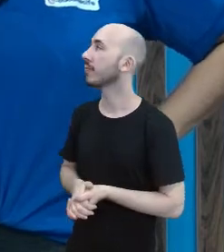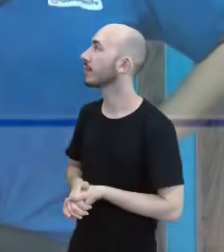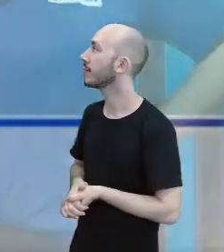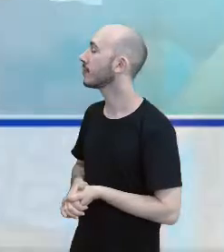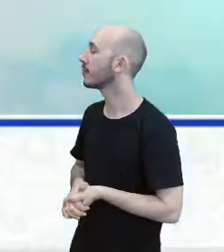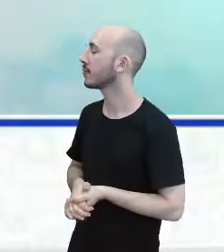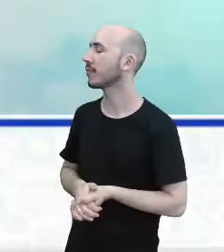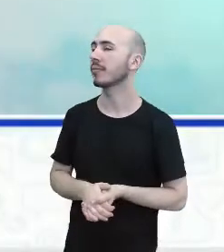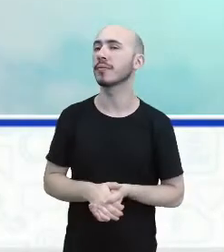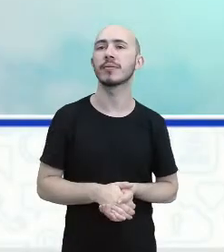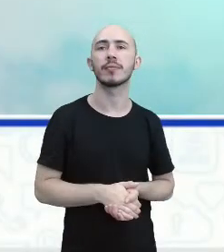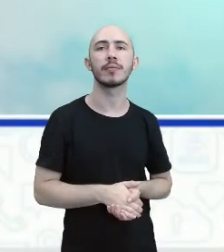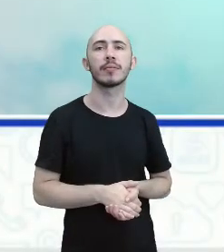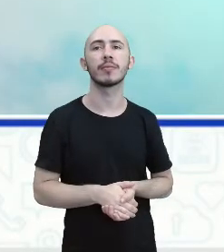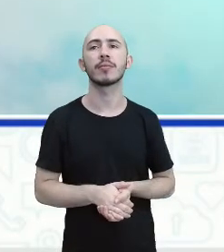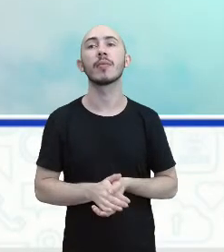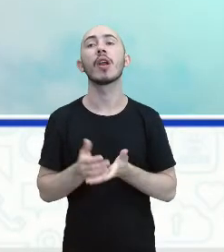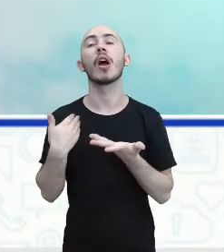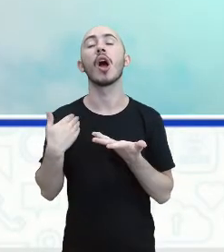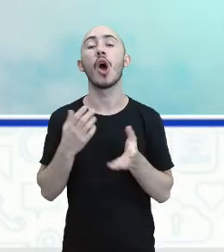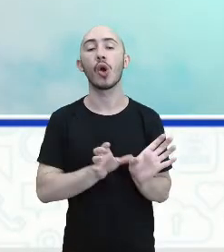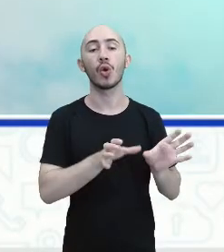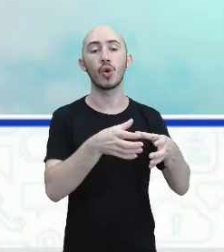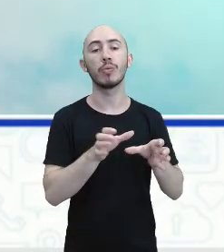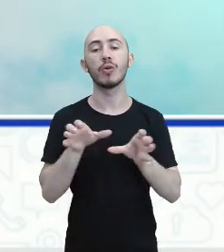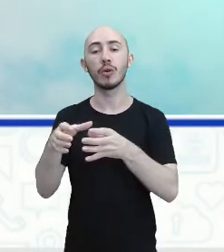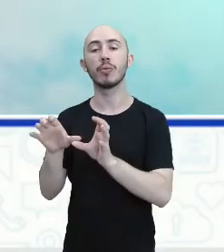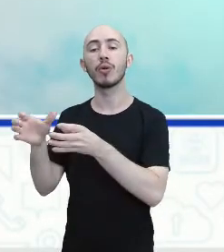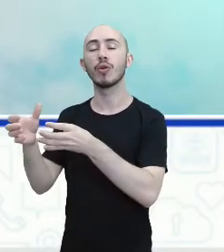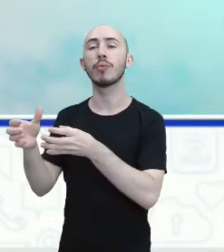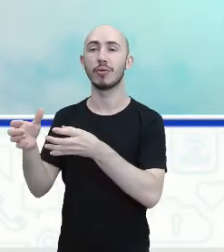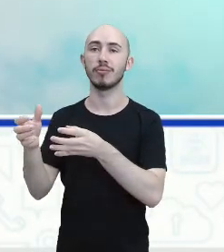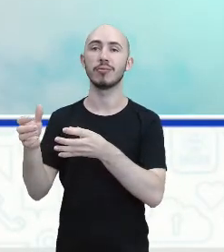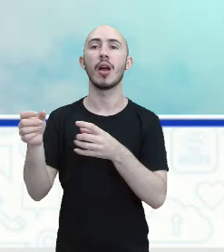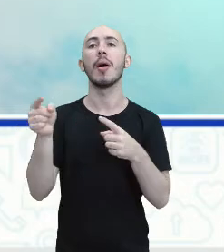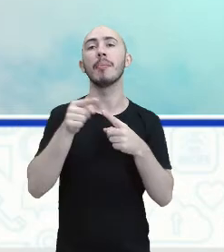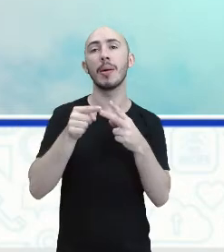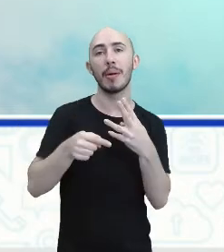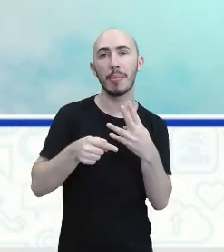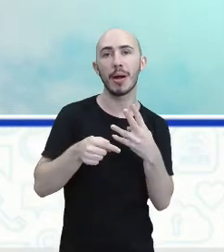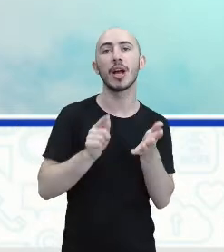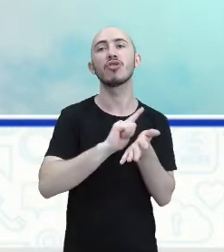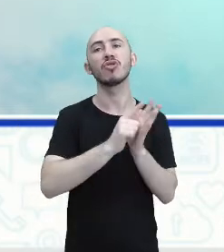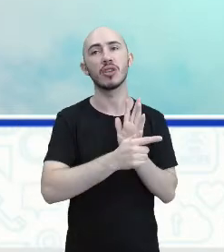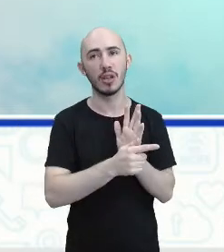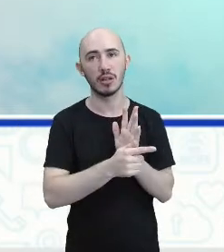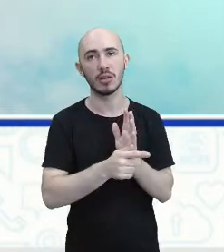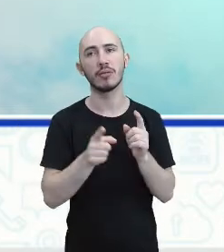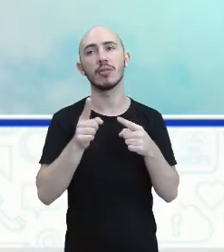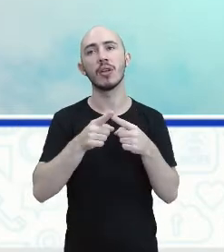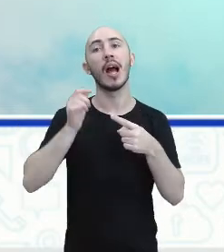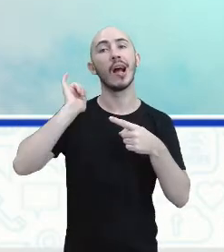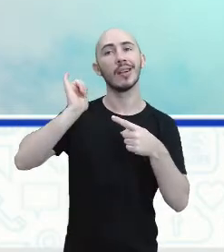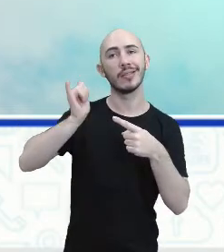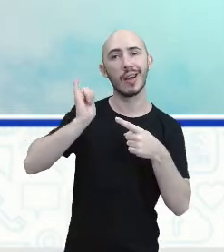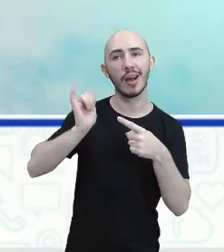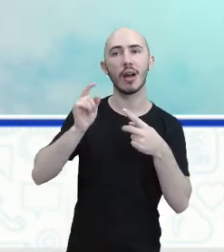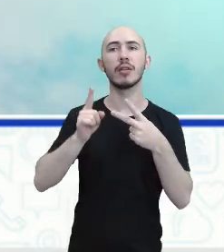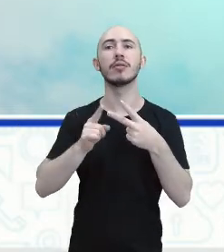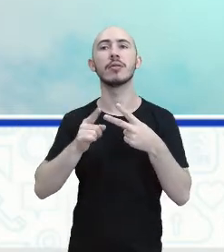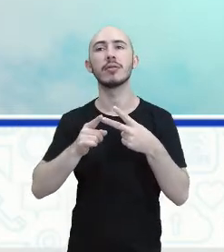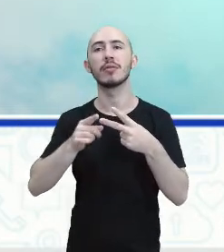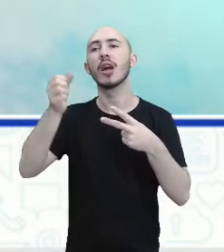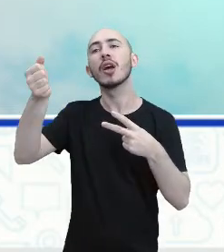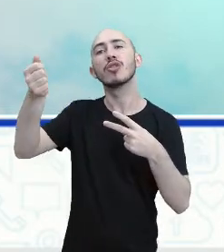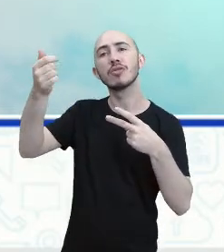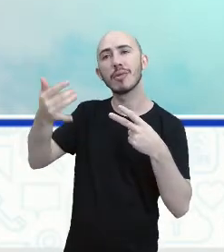E aqui eu trouxe os agrupamentos de gêneros, tá? Então, a gente tem os agrupamentos de gêneros textuais da ordem do narrar,